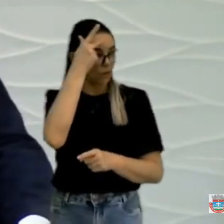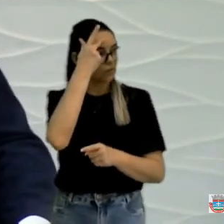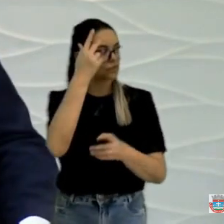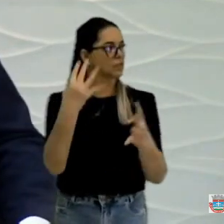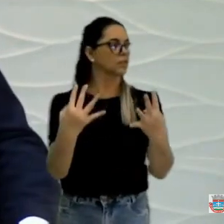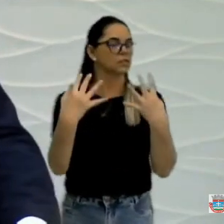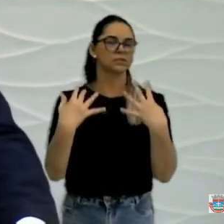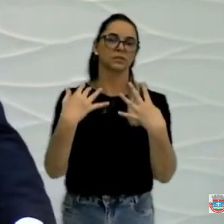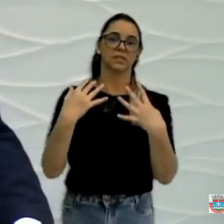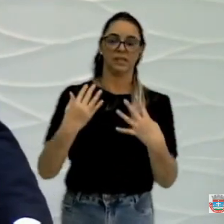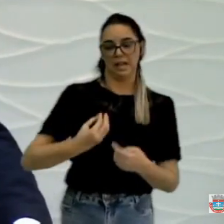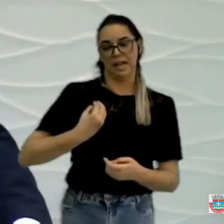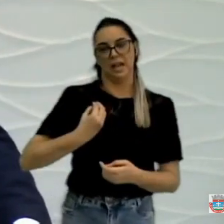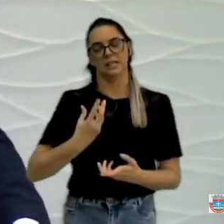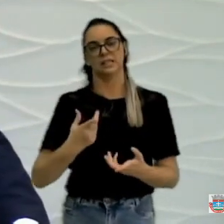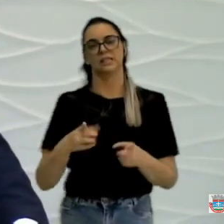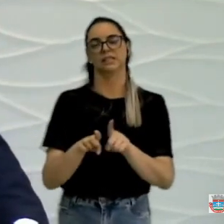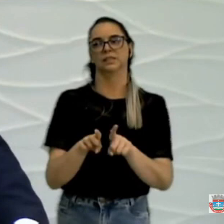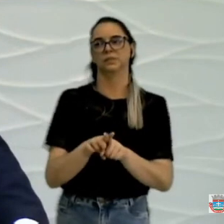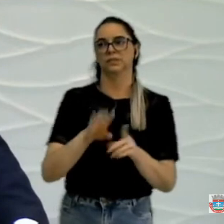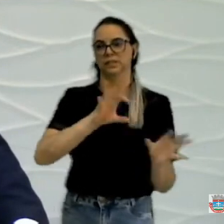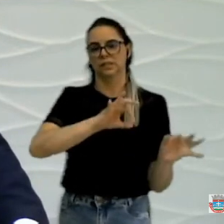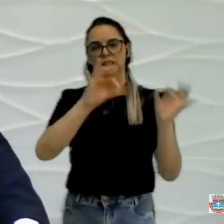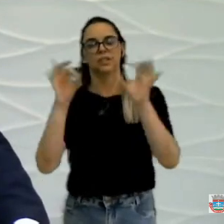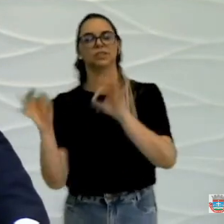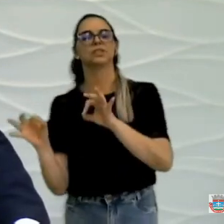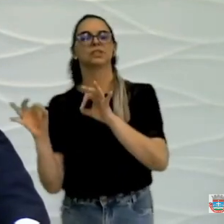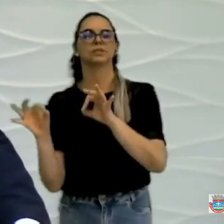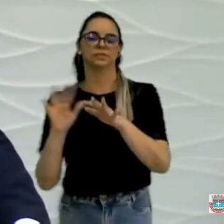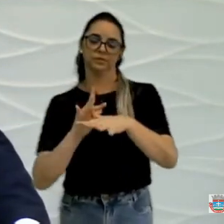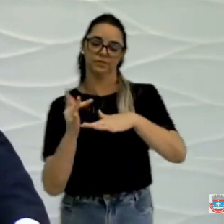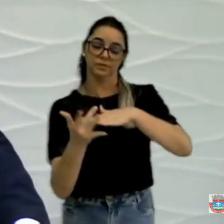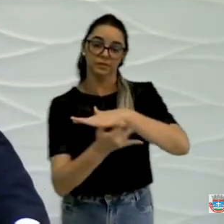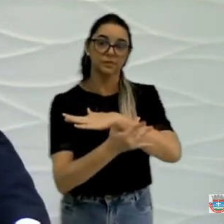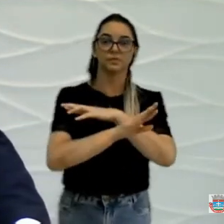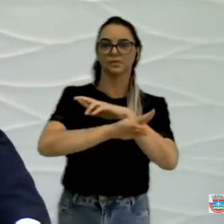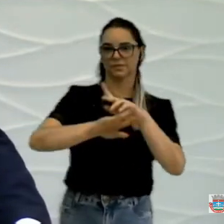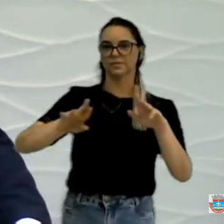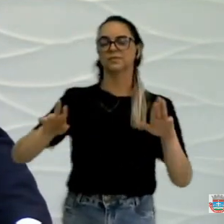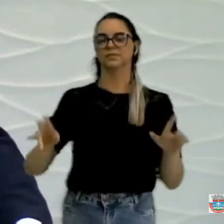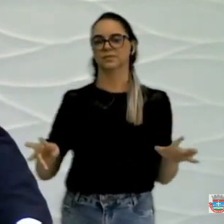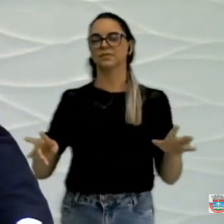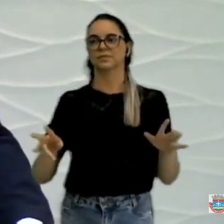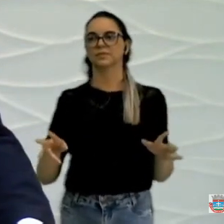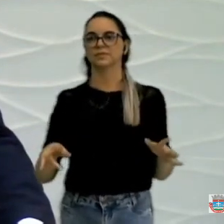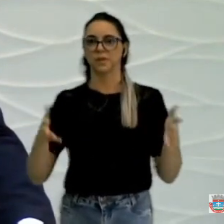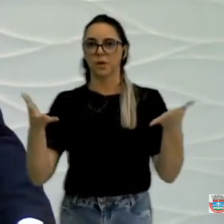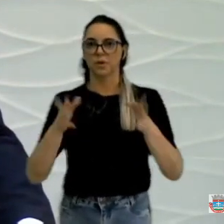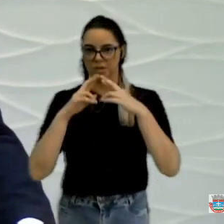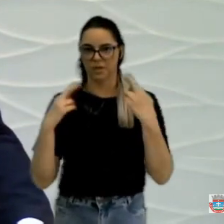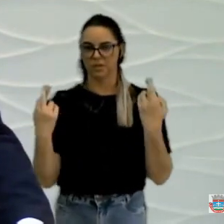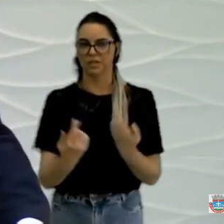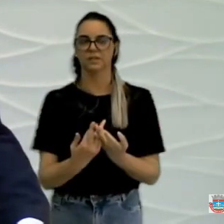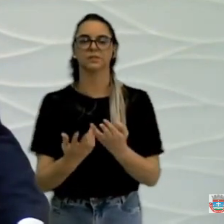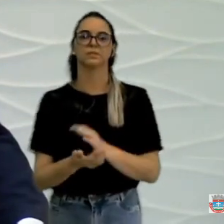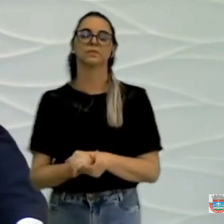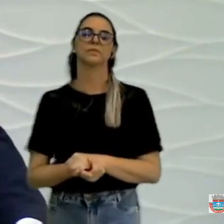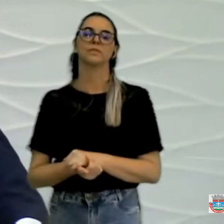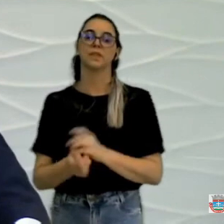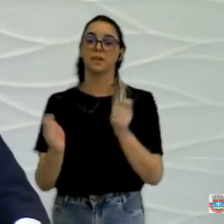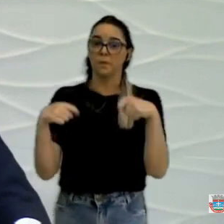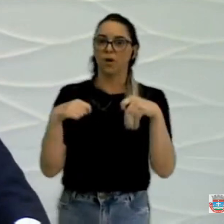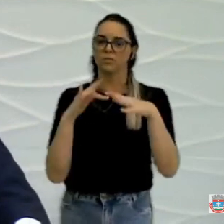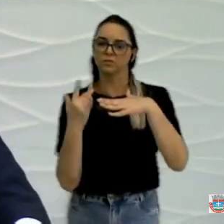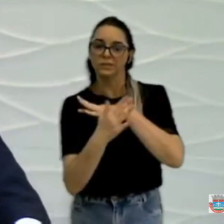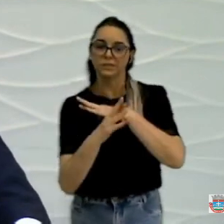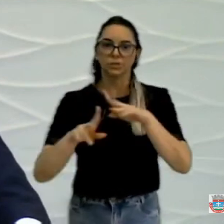nos ouvindo pelos meios de comunicação, pelos veículos que nos dão essa oportunidade de chegar mais perto da